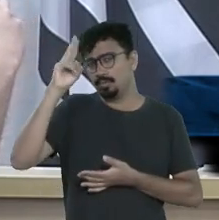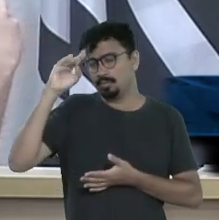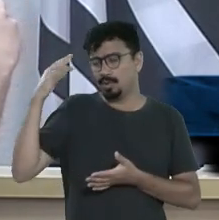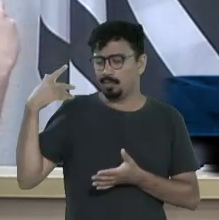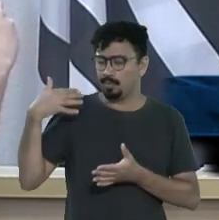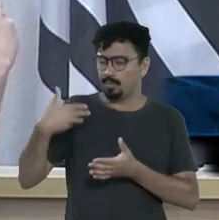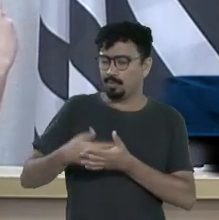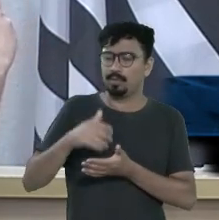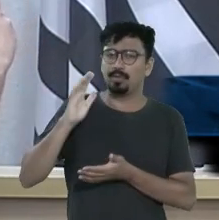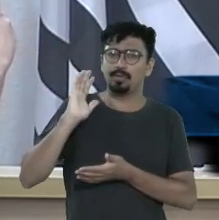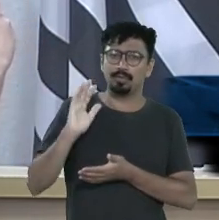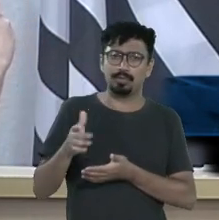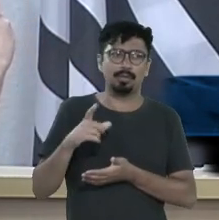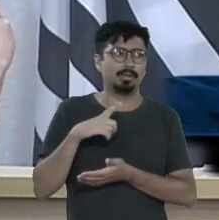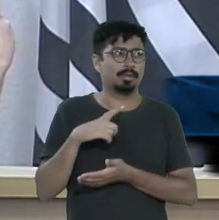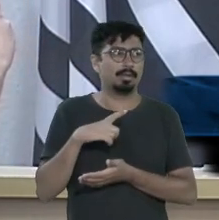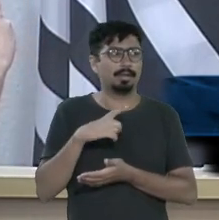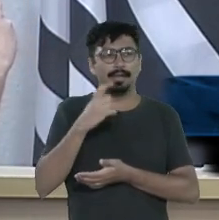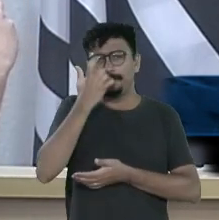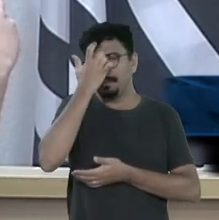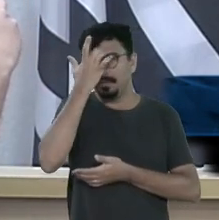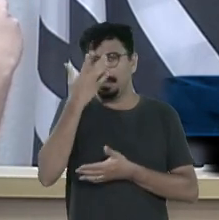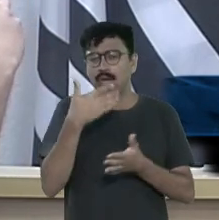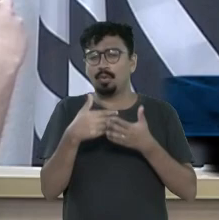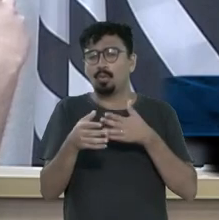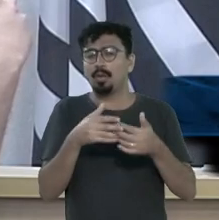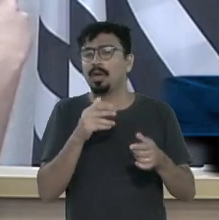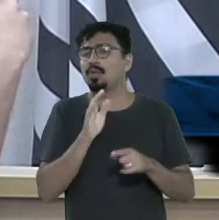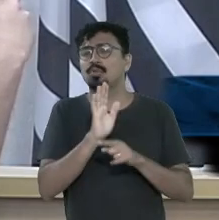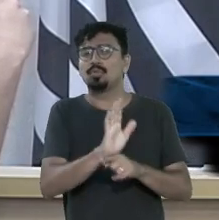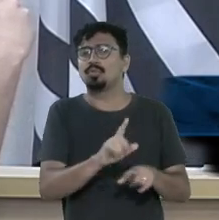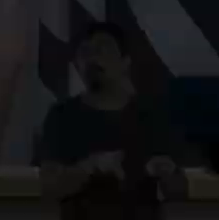o seu diário. Facilita qualquer socorro, facilita qualquer tratamento.